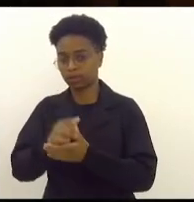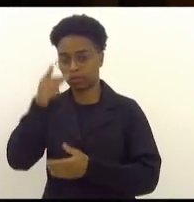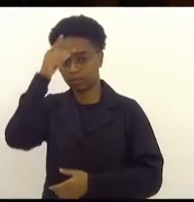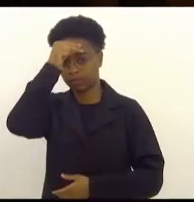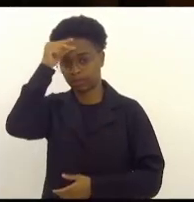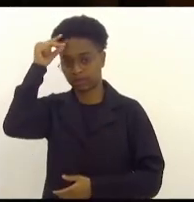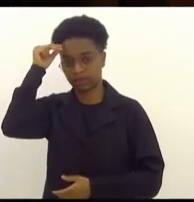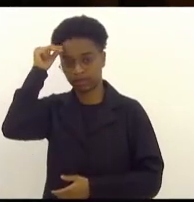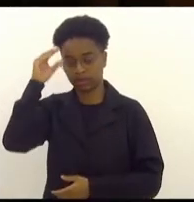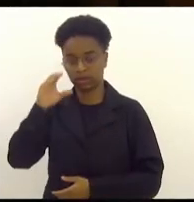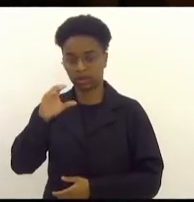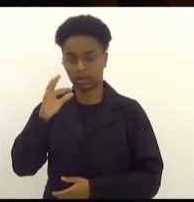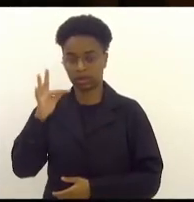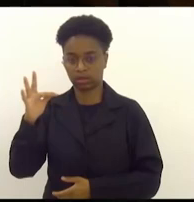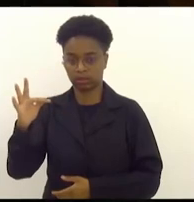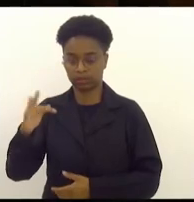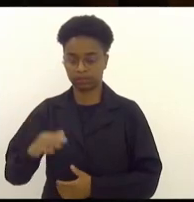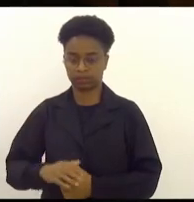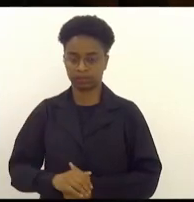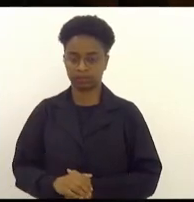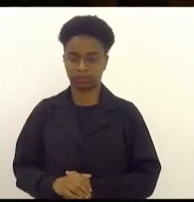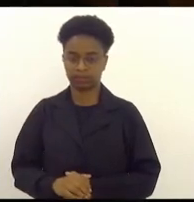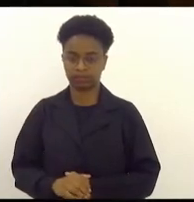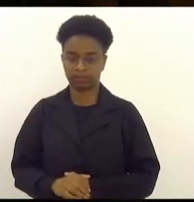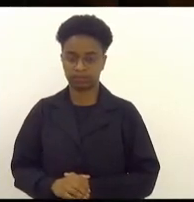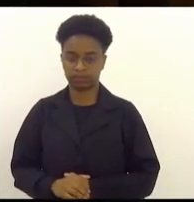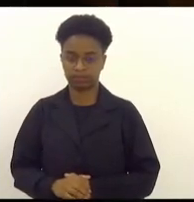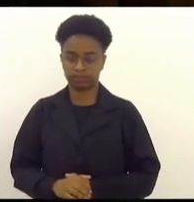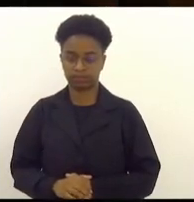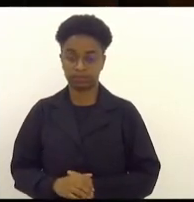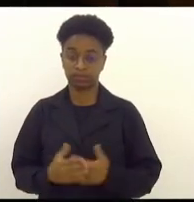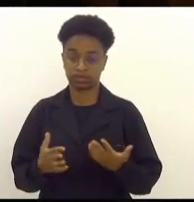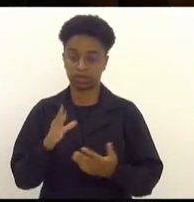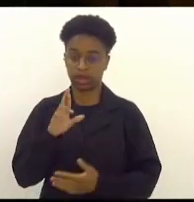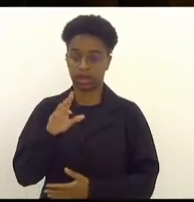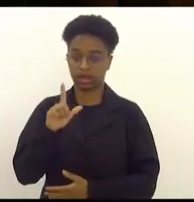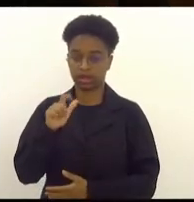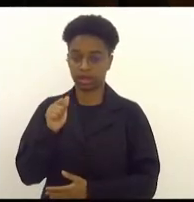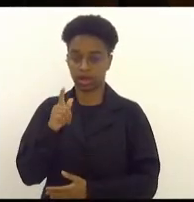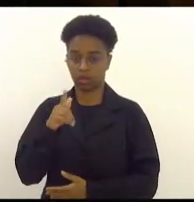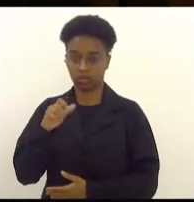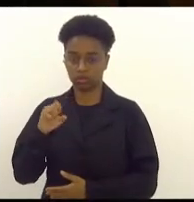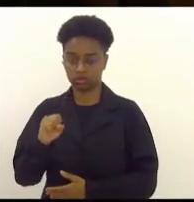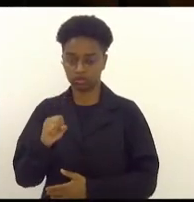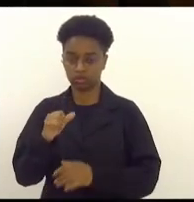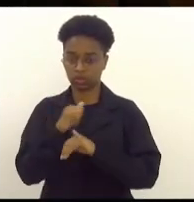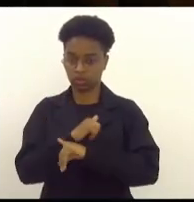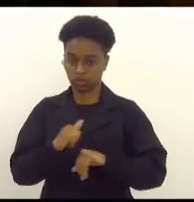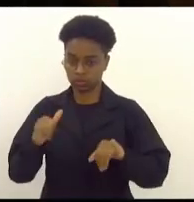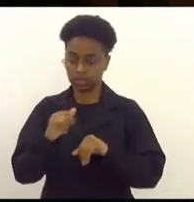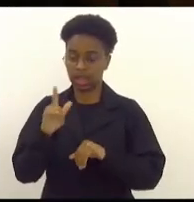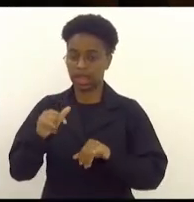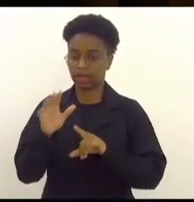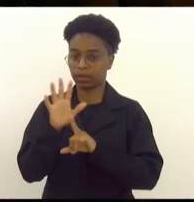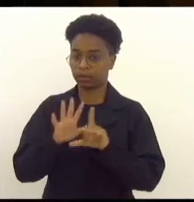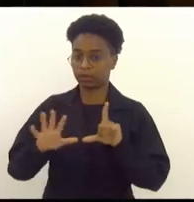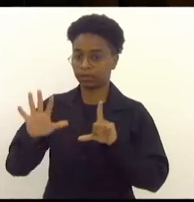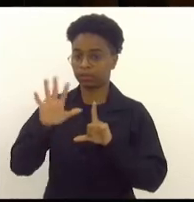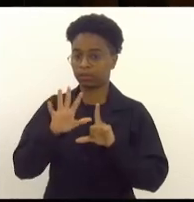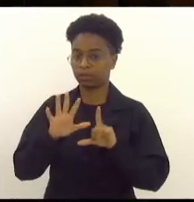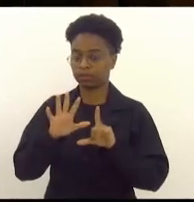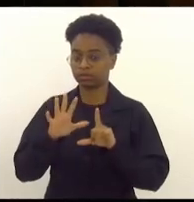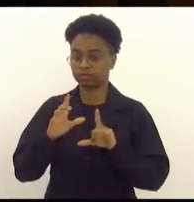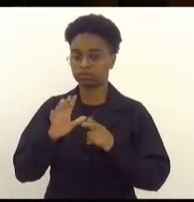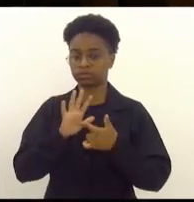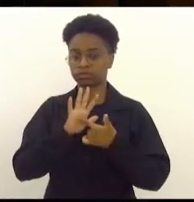de Cabo Frio o r Lagos notícias é um portal que vem